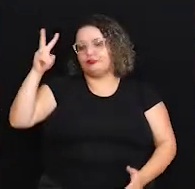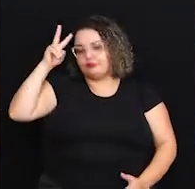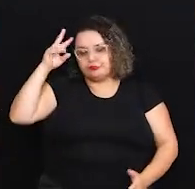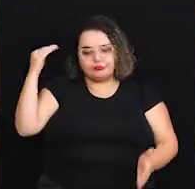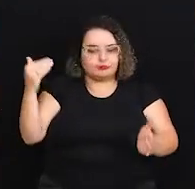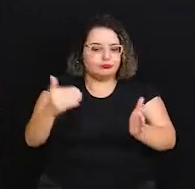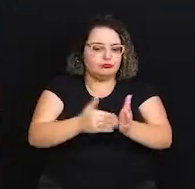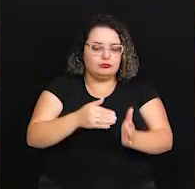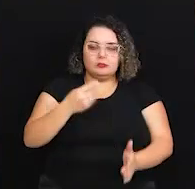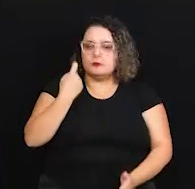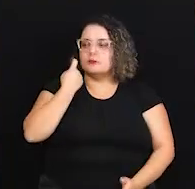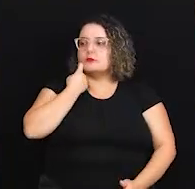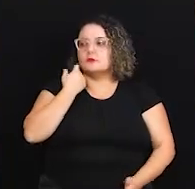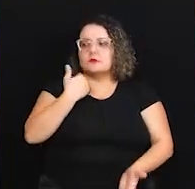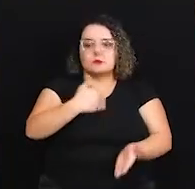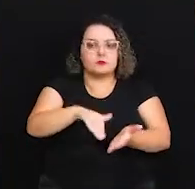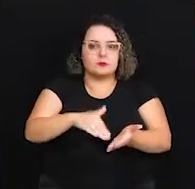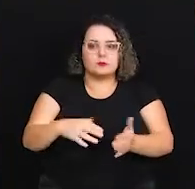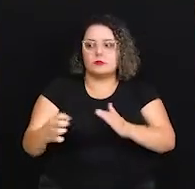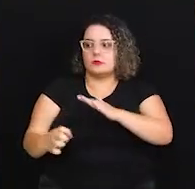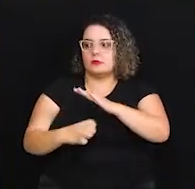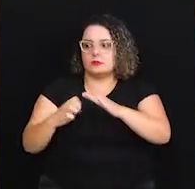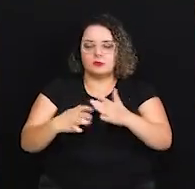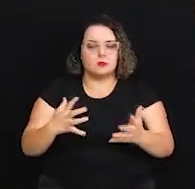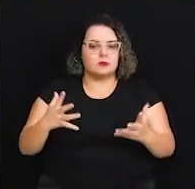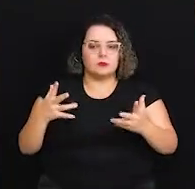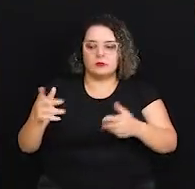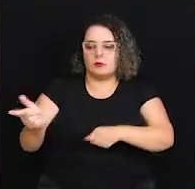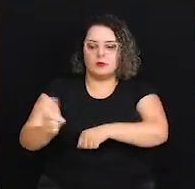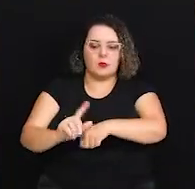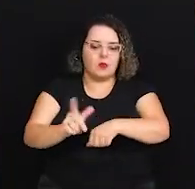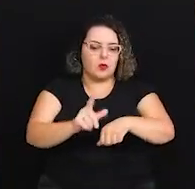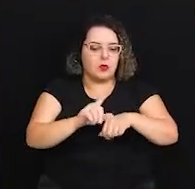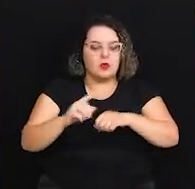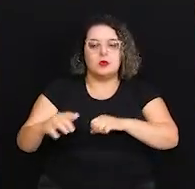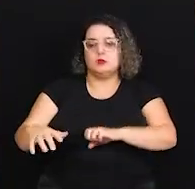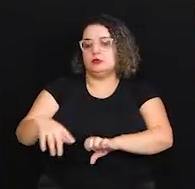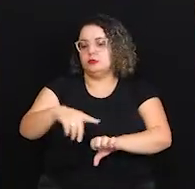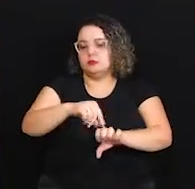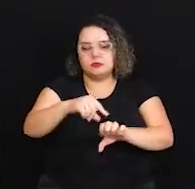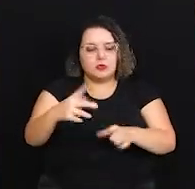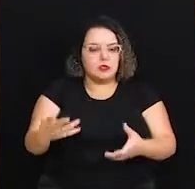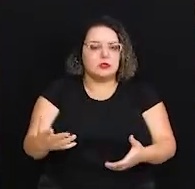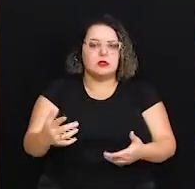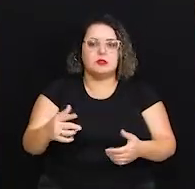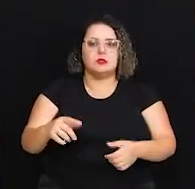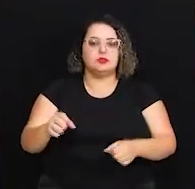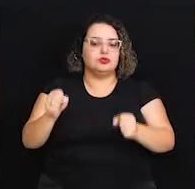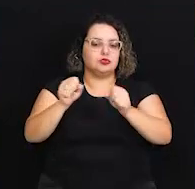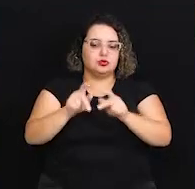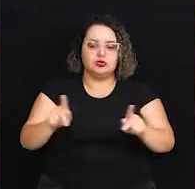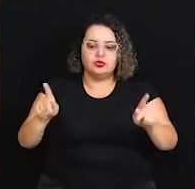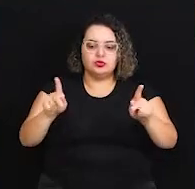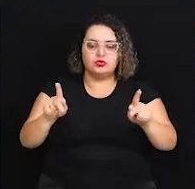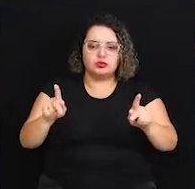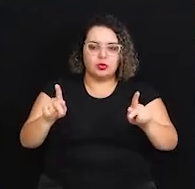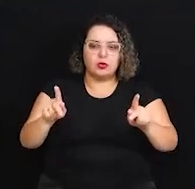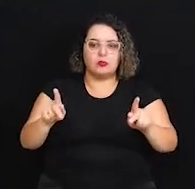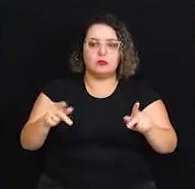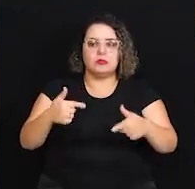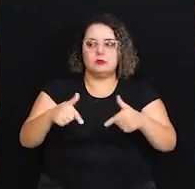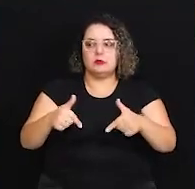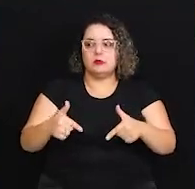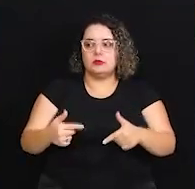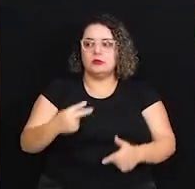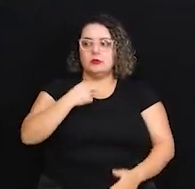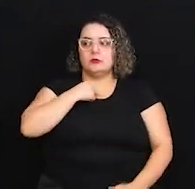em escritório, né, na empresa, na loja, né, no shopping, trabalhando. A gente não conseguia se liberar para poder ir,